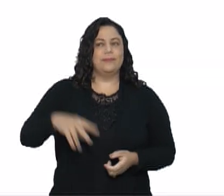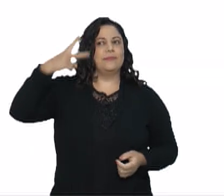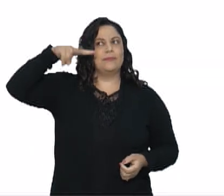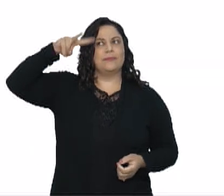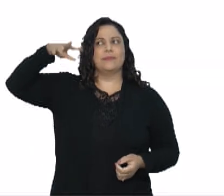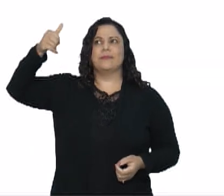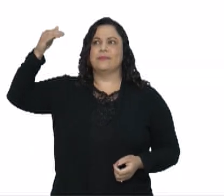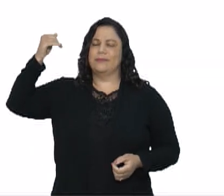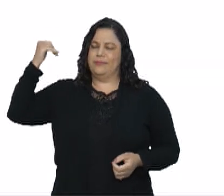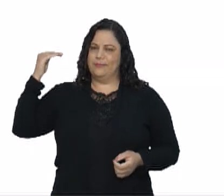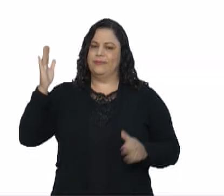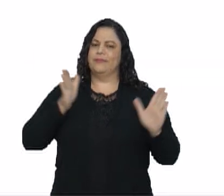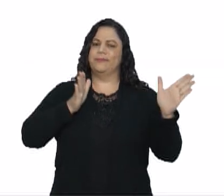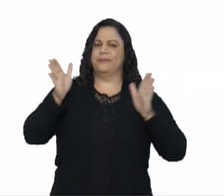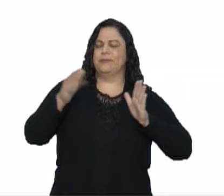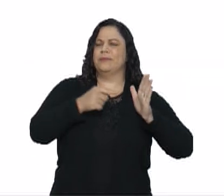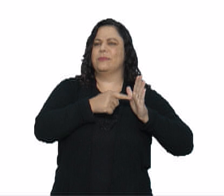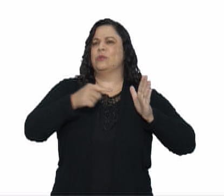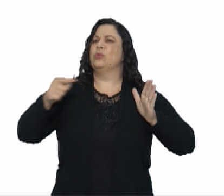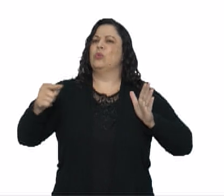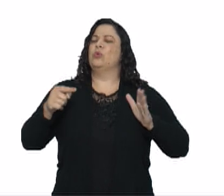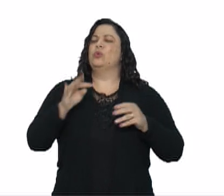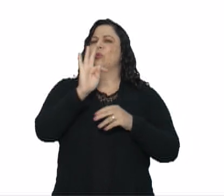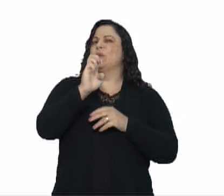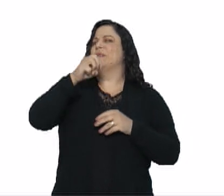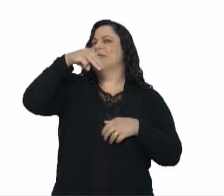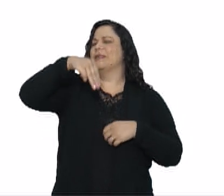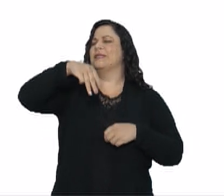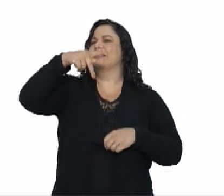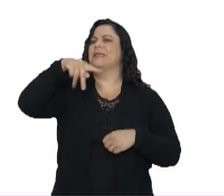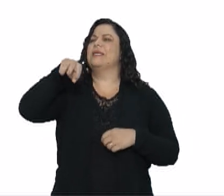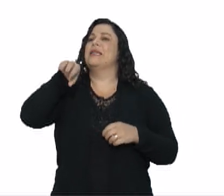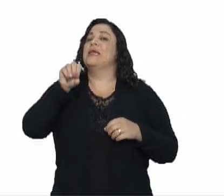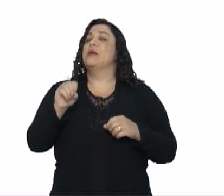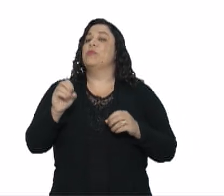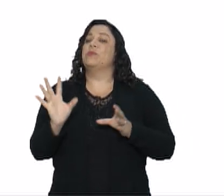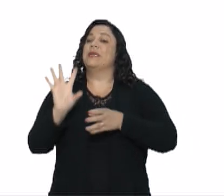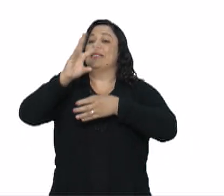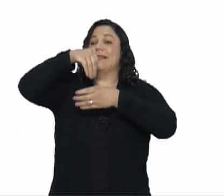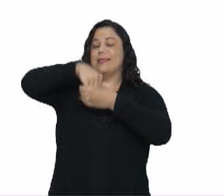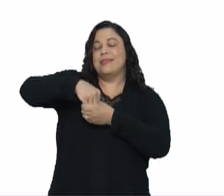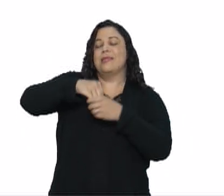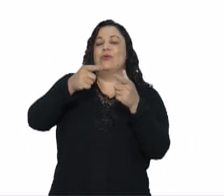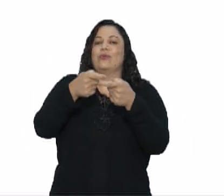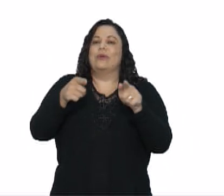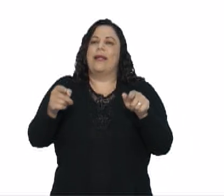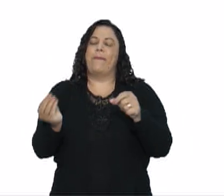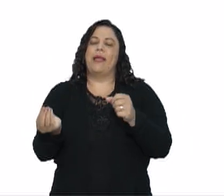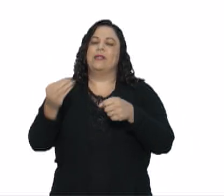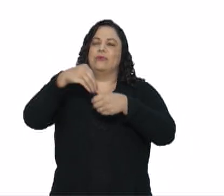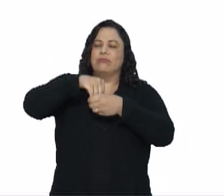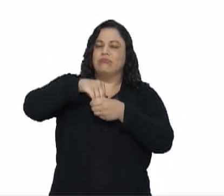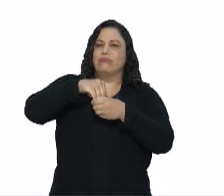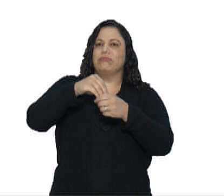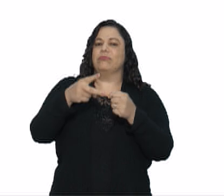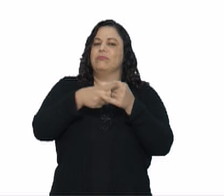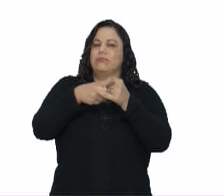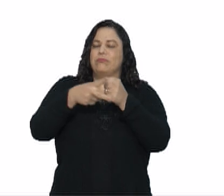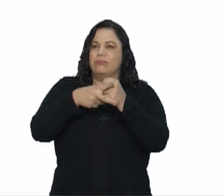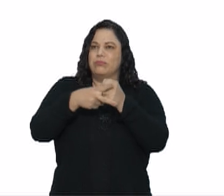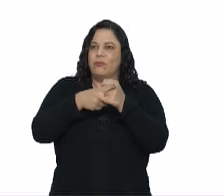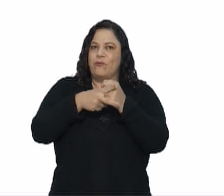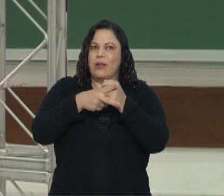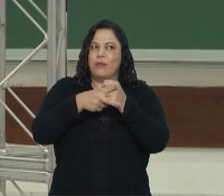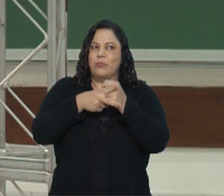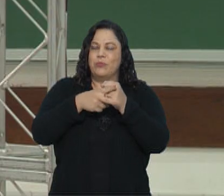Revisar os tempos e modos verbais, que vocês já aprenderam, né? Retomar casos de concordância nominal